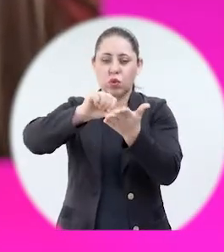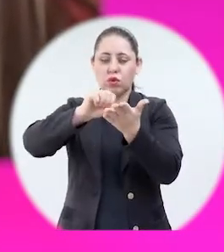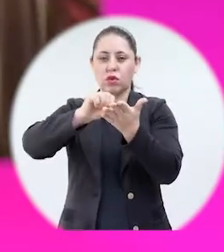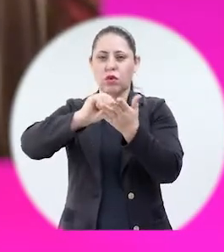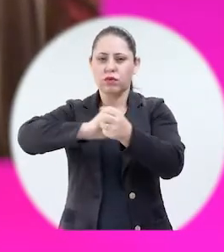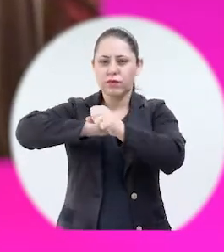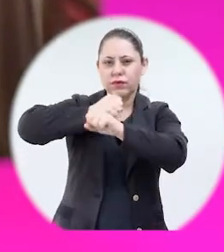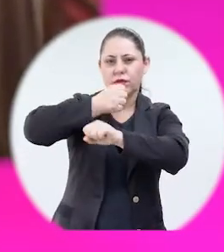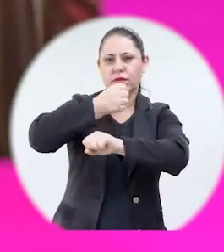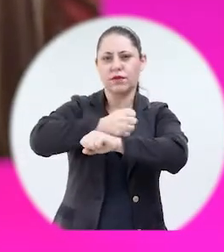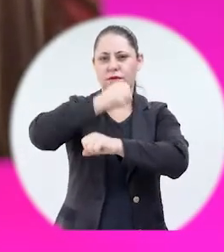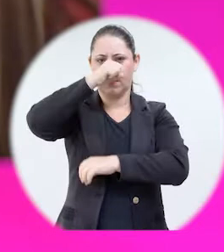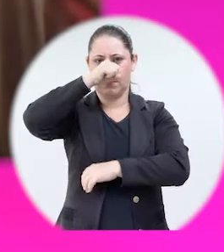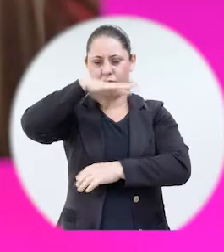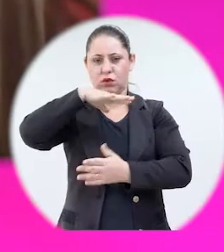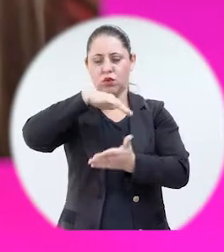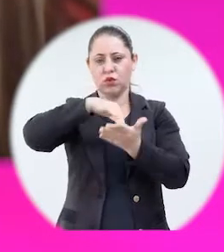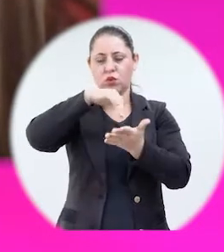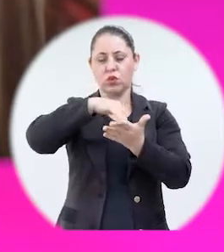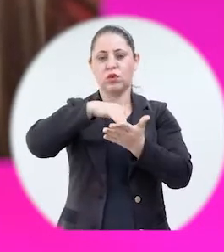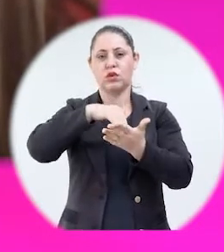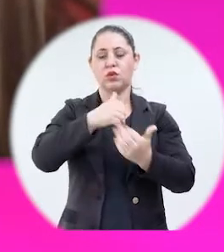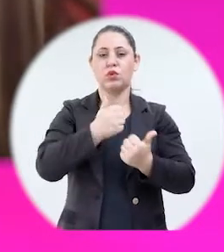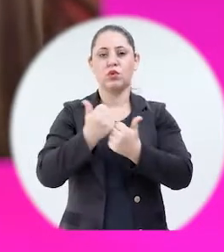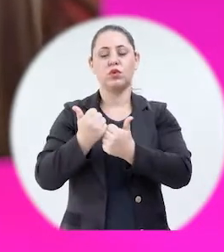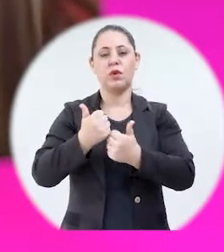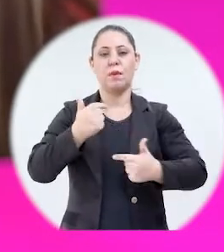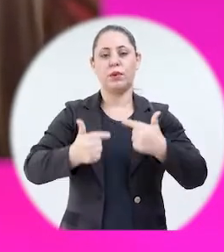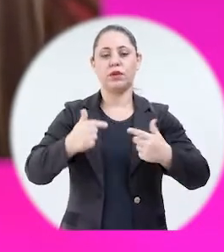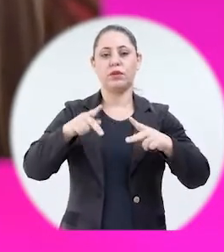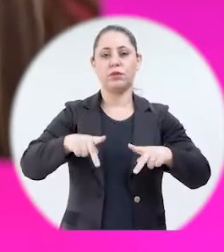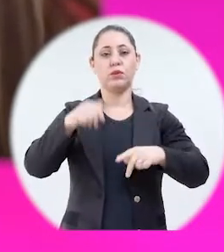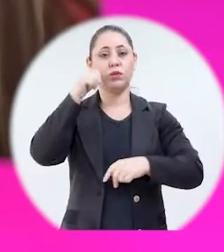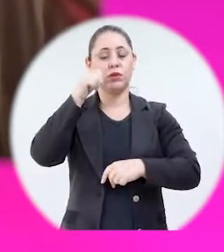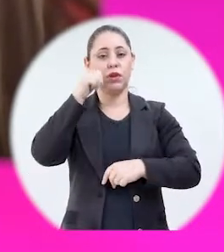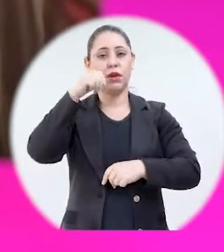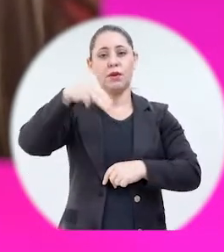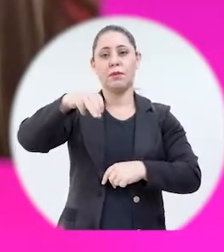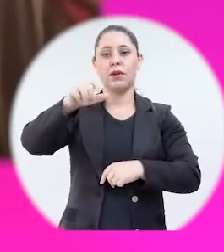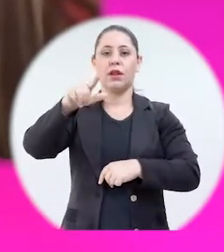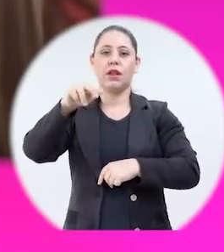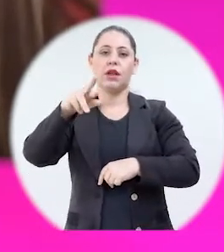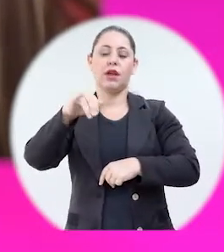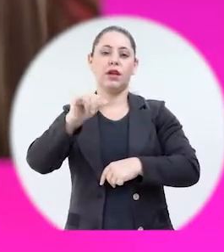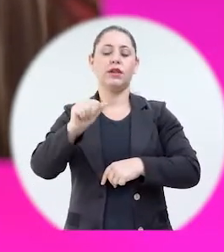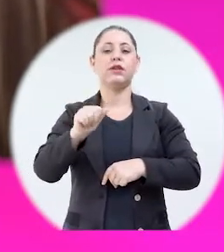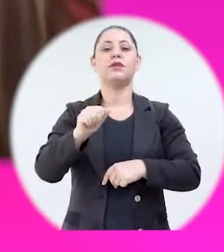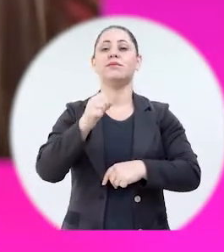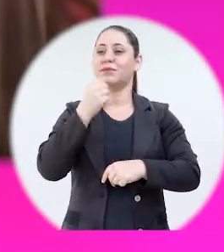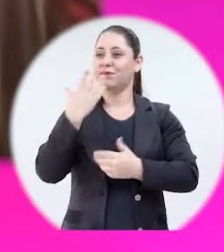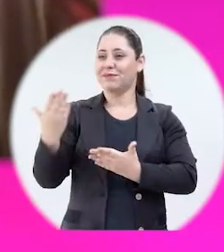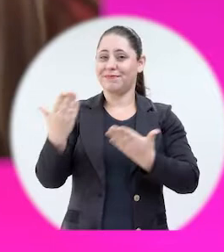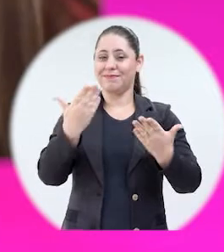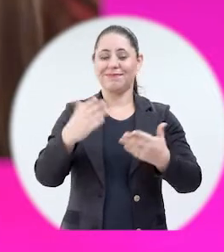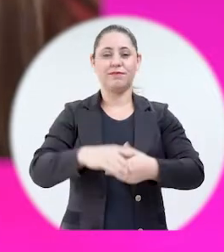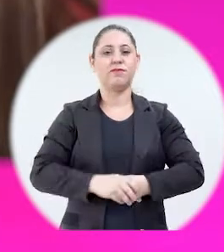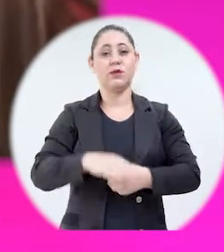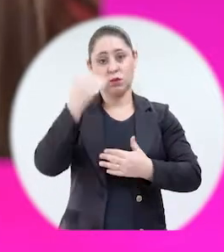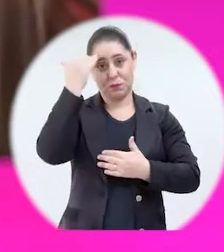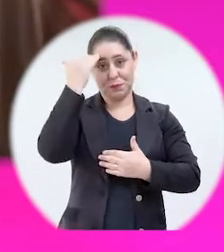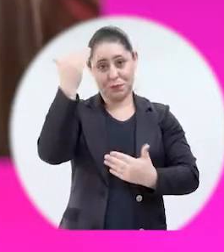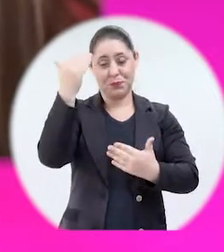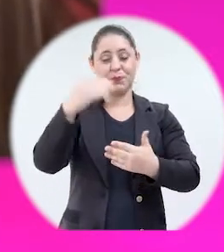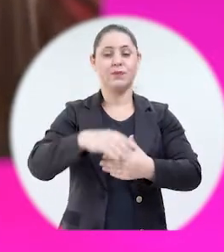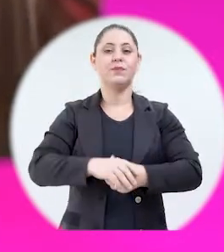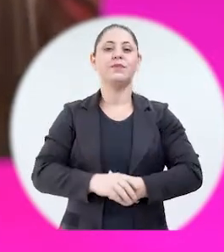Enfrentamento à Violência da Subsecretaria de Políticas Públicas para Mulheres. Melânia, seja muito bem-vinda, obrigada.